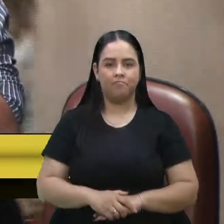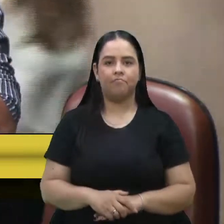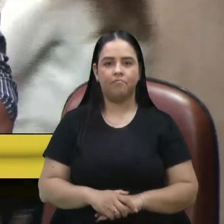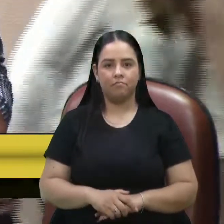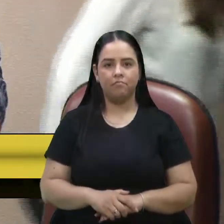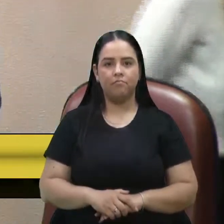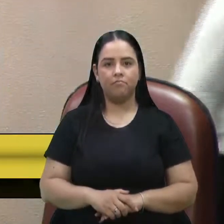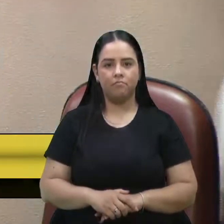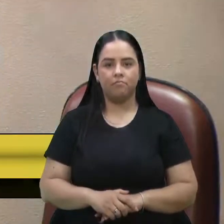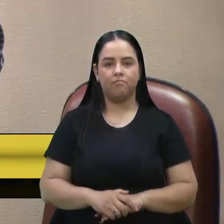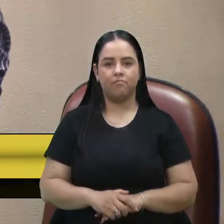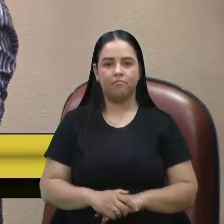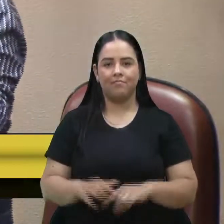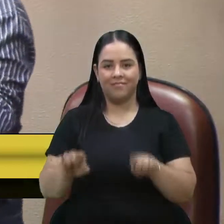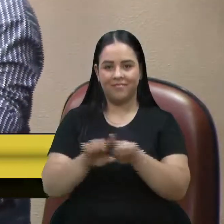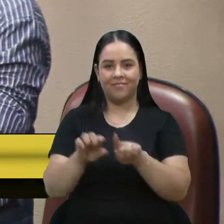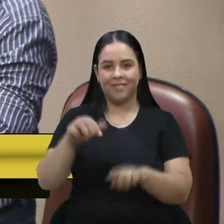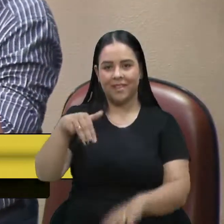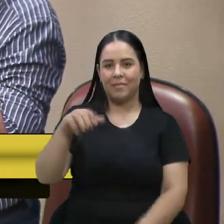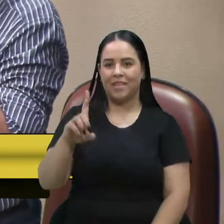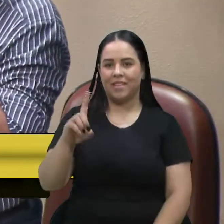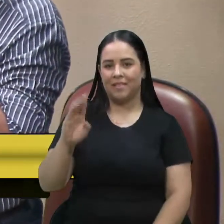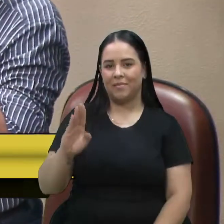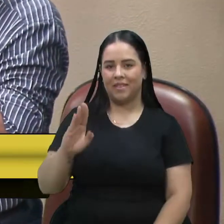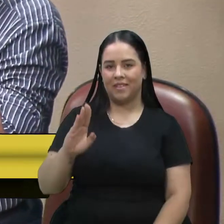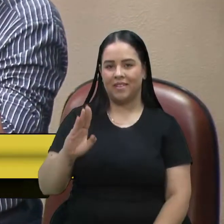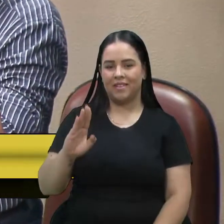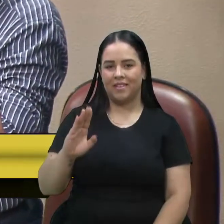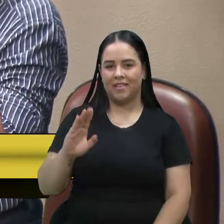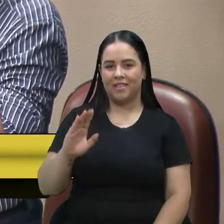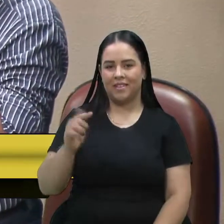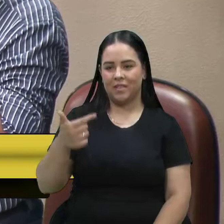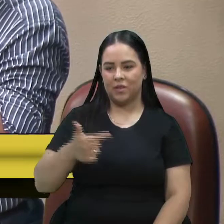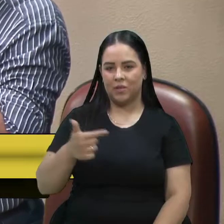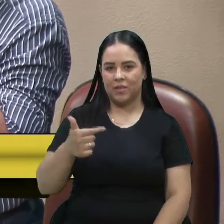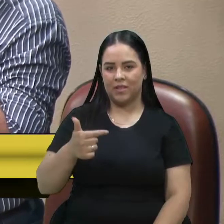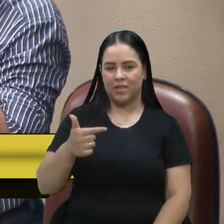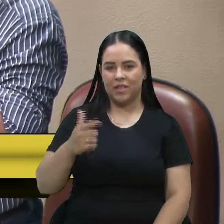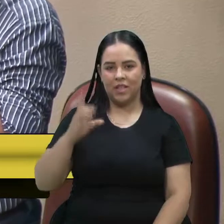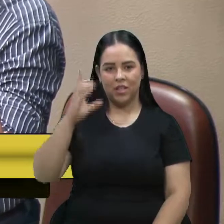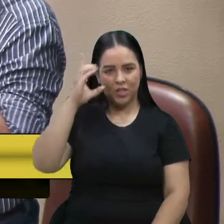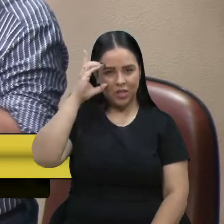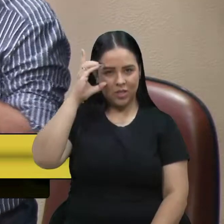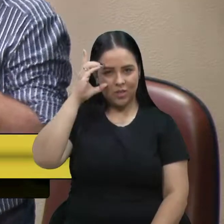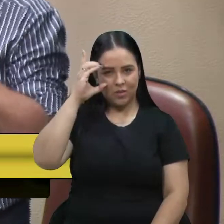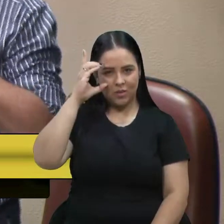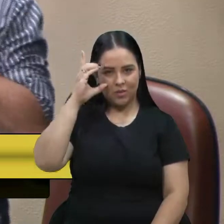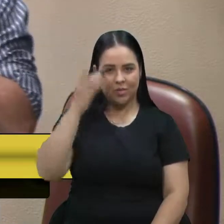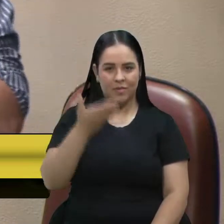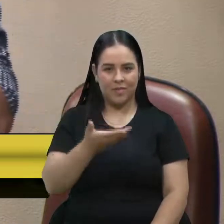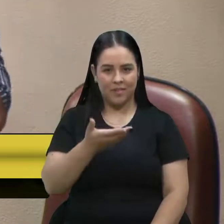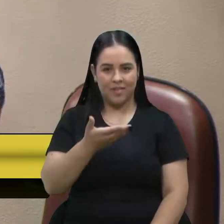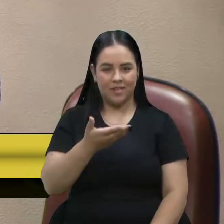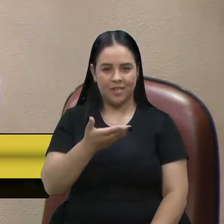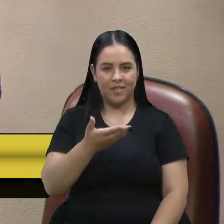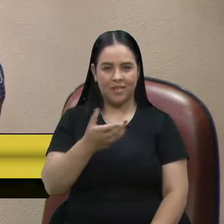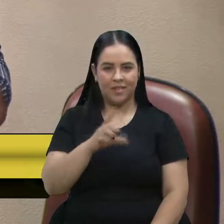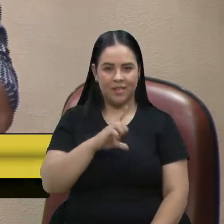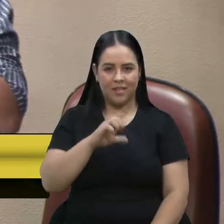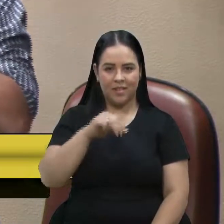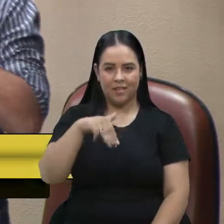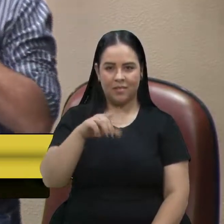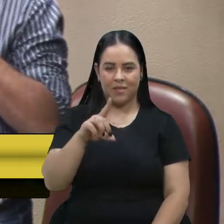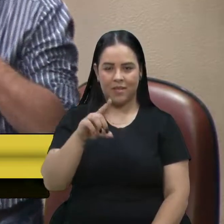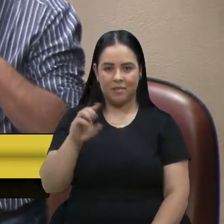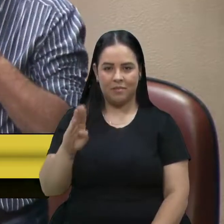também do MDB, né, que foi vice da Dilma, o Temer, né, o MDB que teve um papel